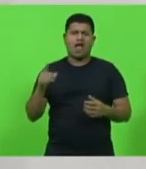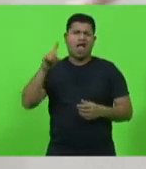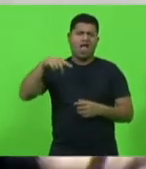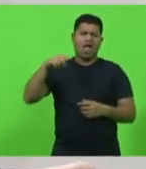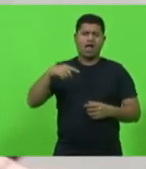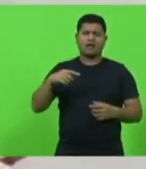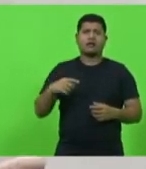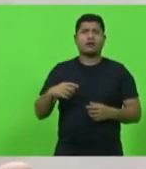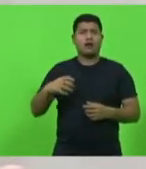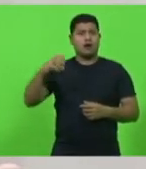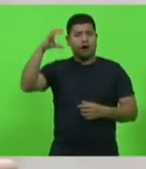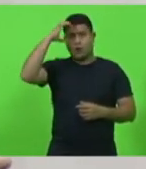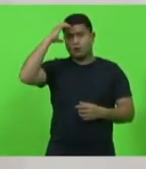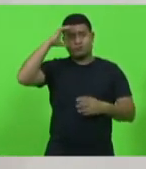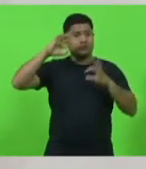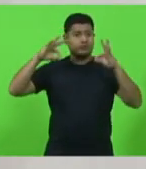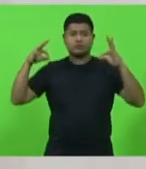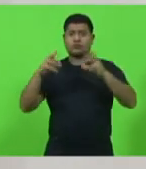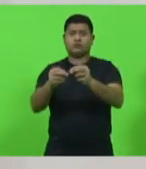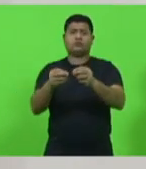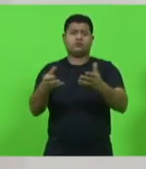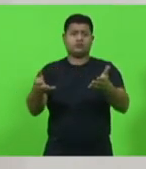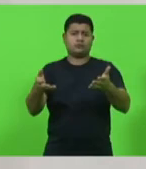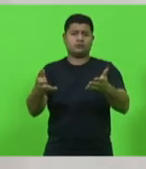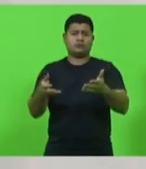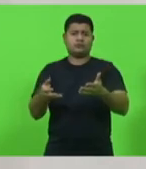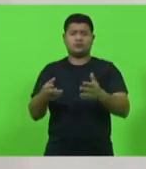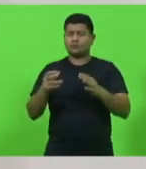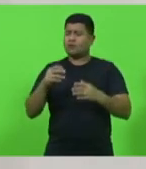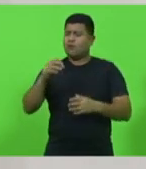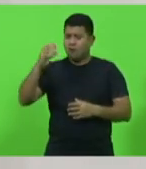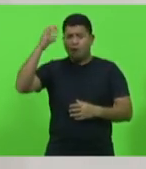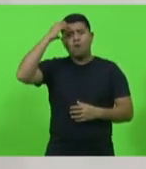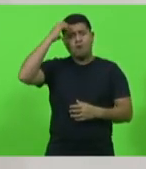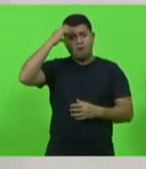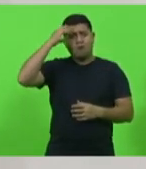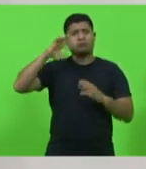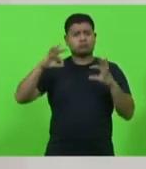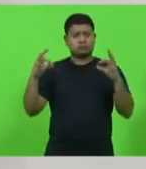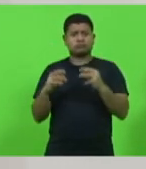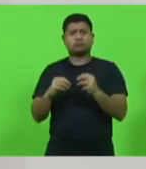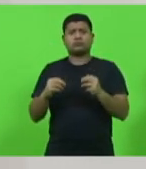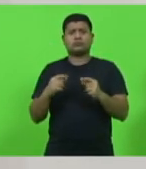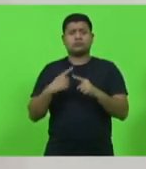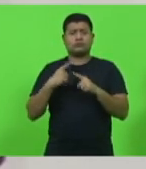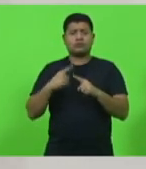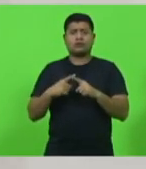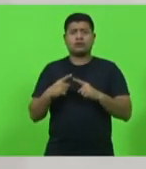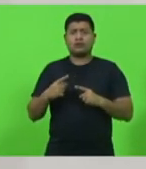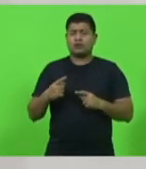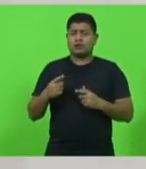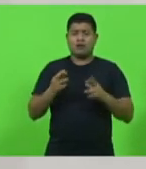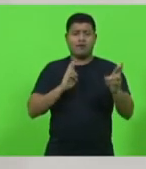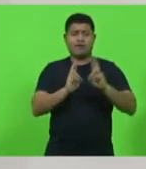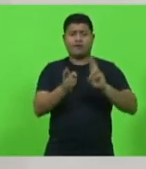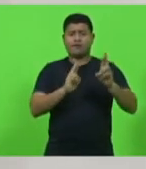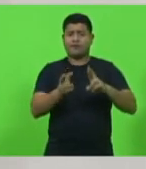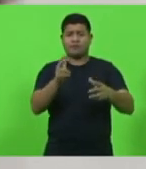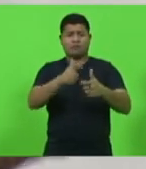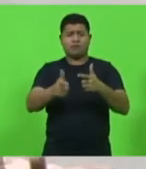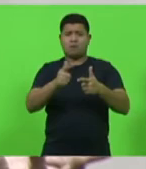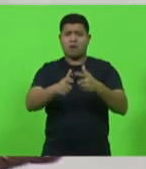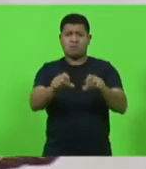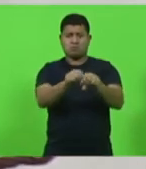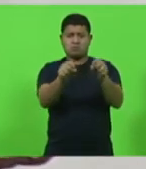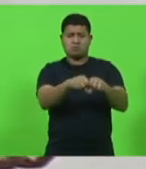É culpa de todo mundo. É culpa de todo mundo. Nós estamos com as nossas rodovias um caos